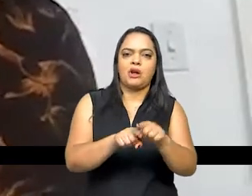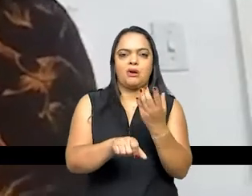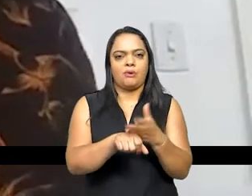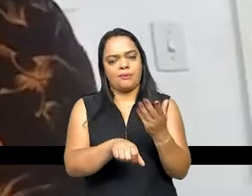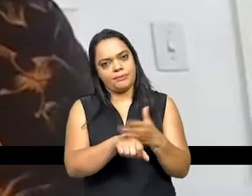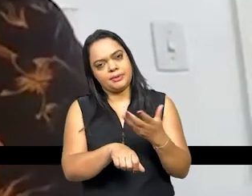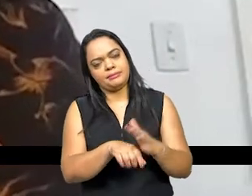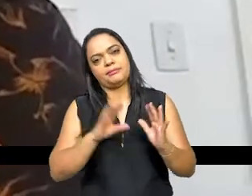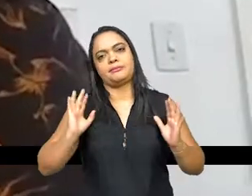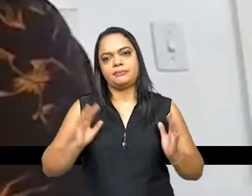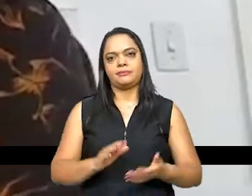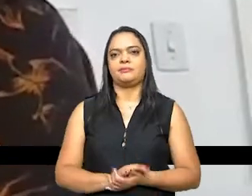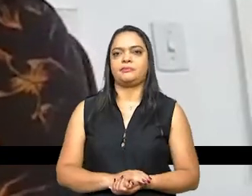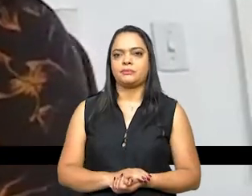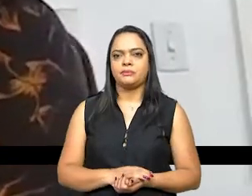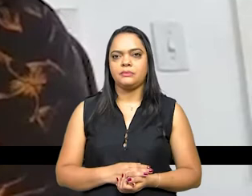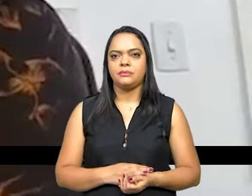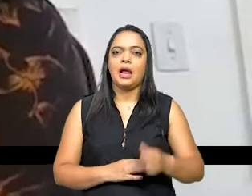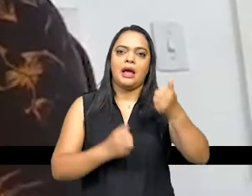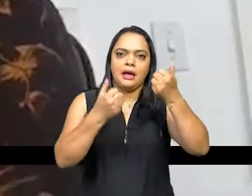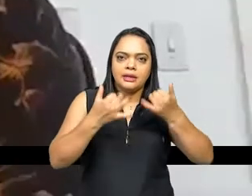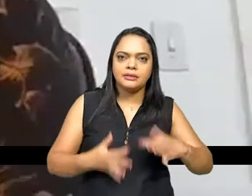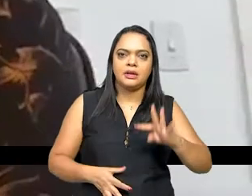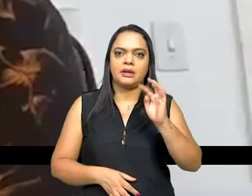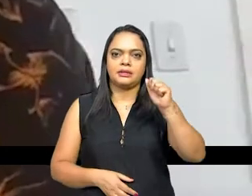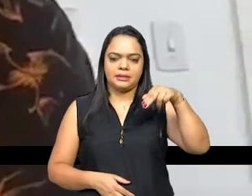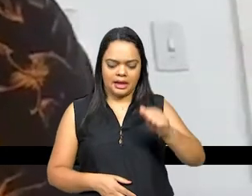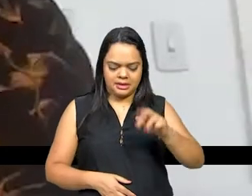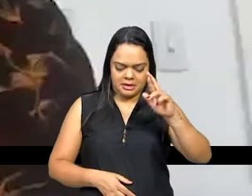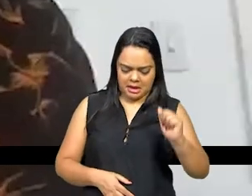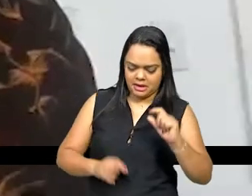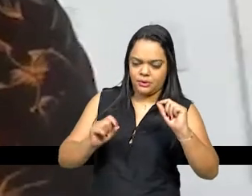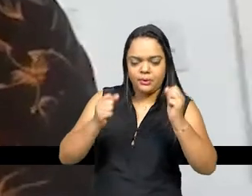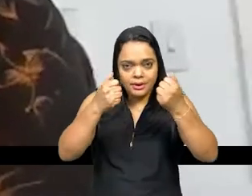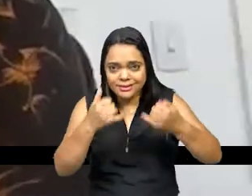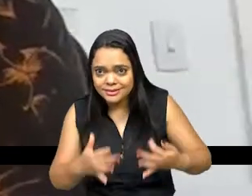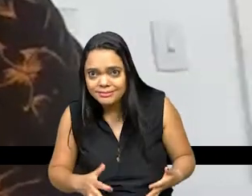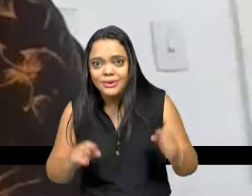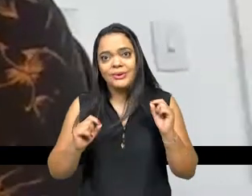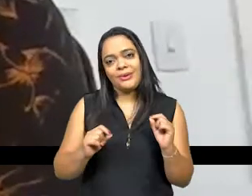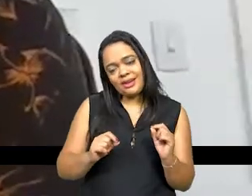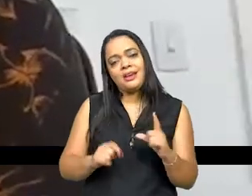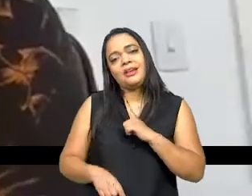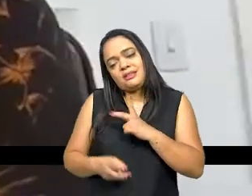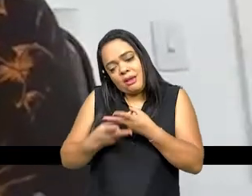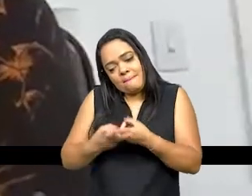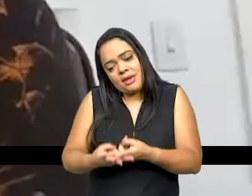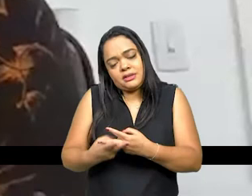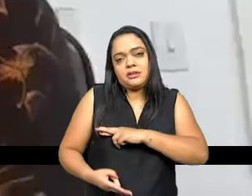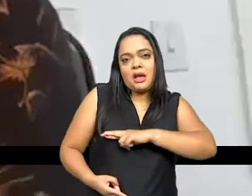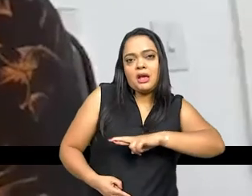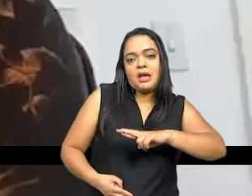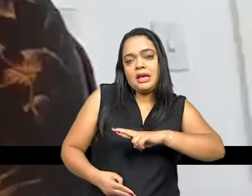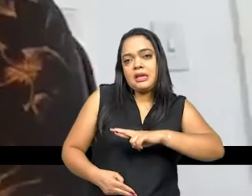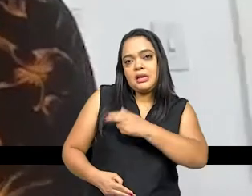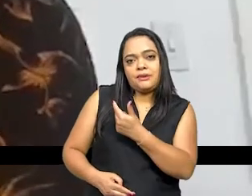Né? Então, a fala da Tanara, com a urgência que ela traz para a gente, bom, existe uma intolerância religiosa crescente